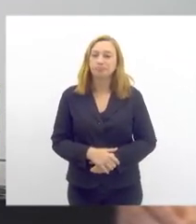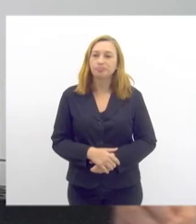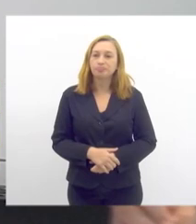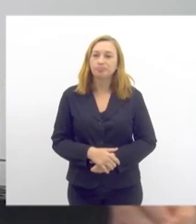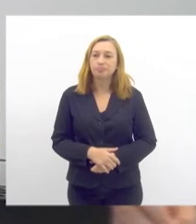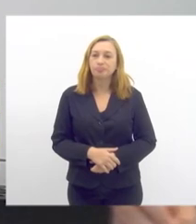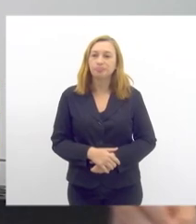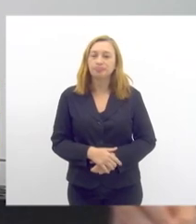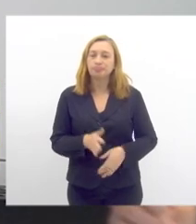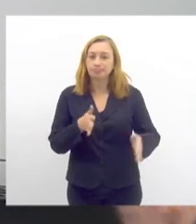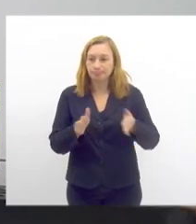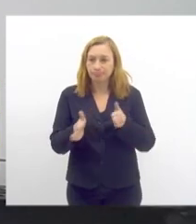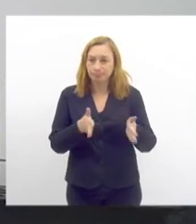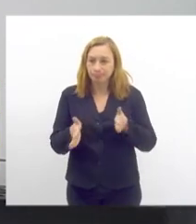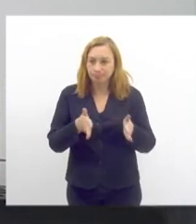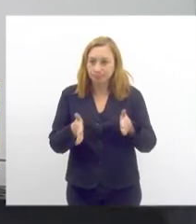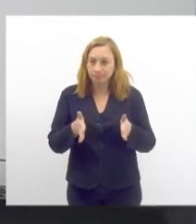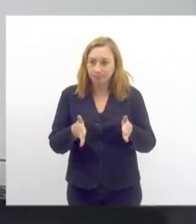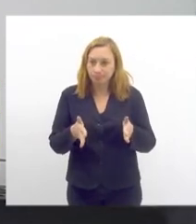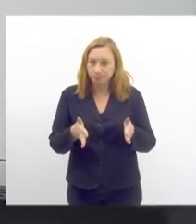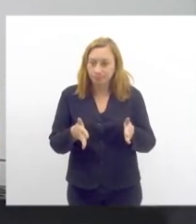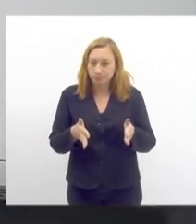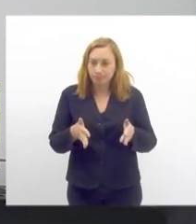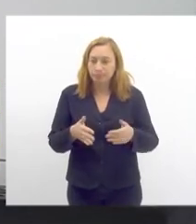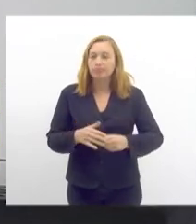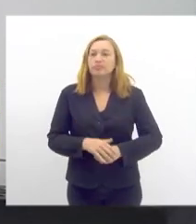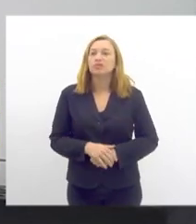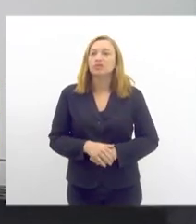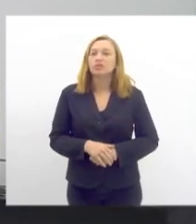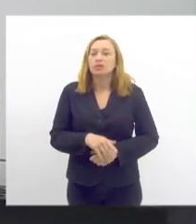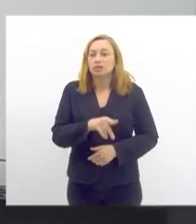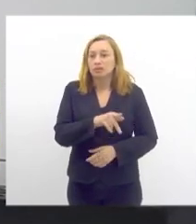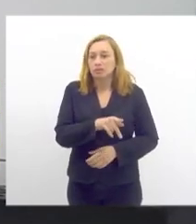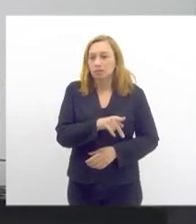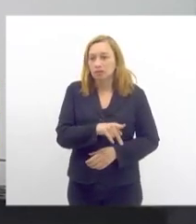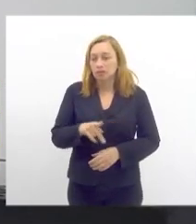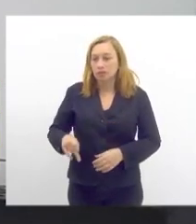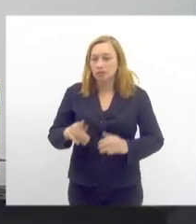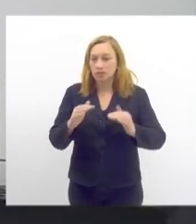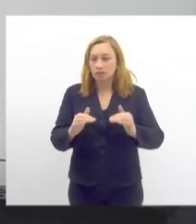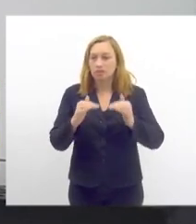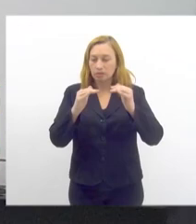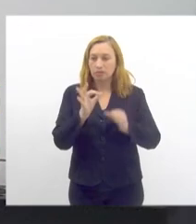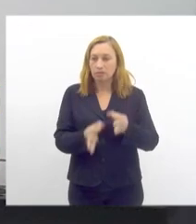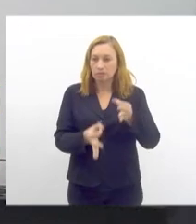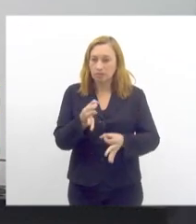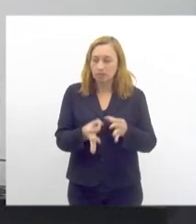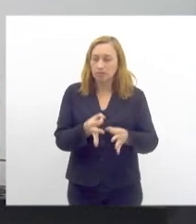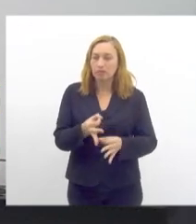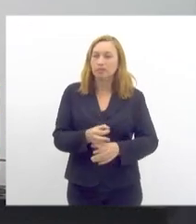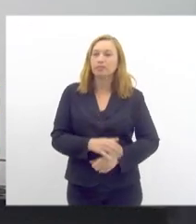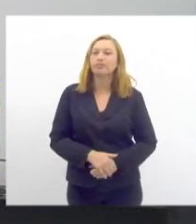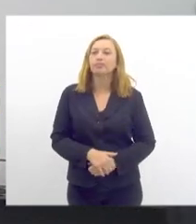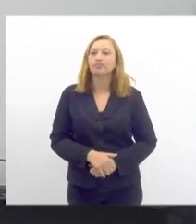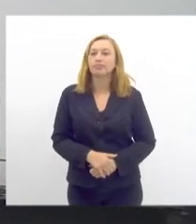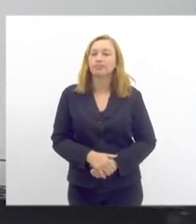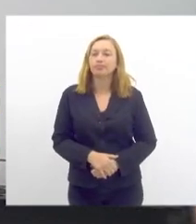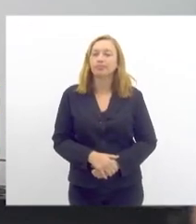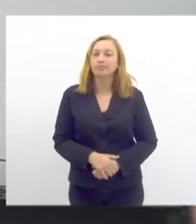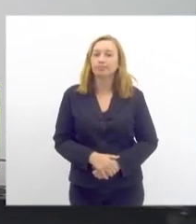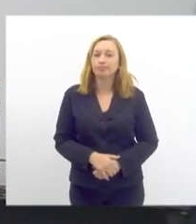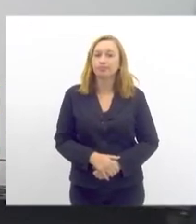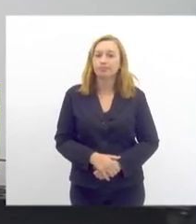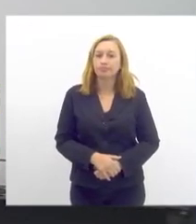e até um prazo que foi considerado pelo presidente do tribunal bem razoável, seria